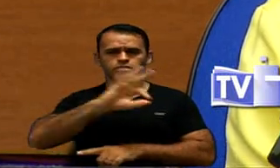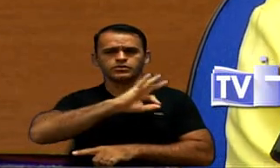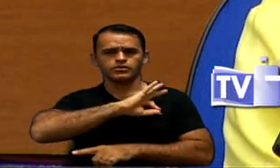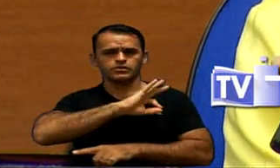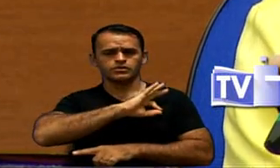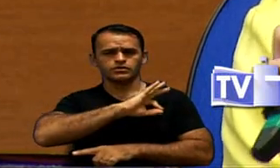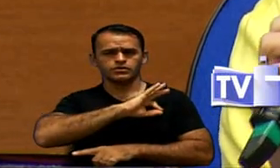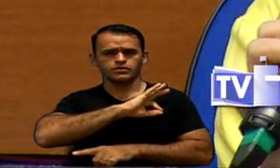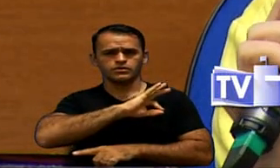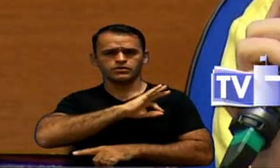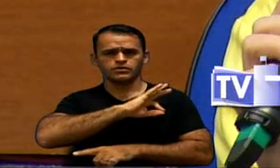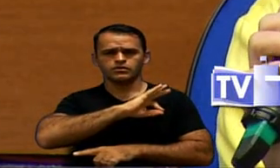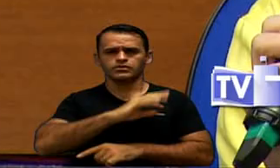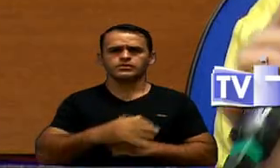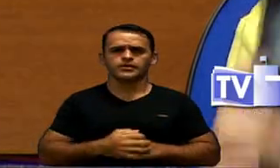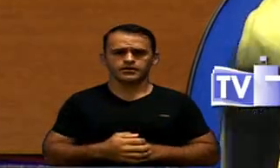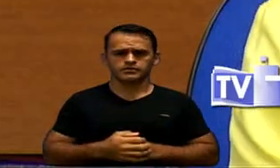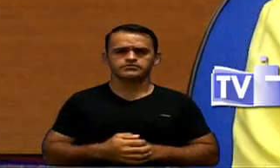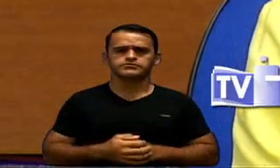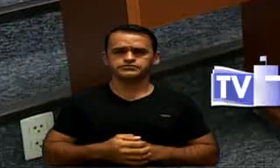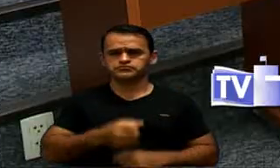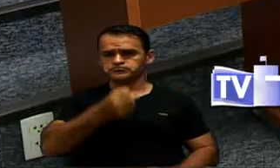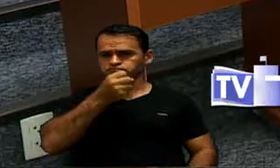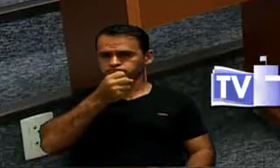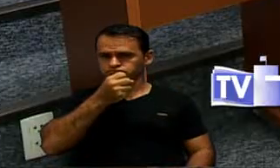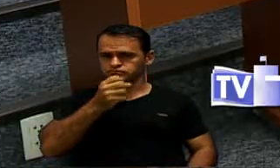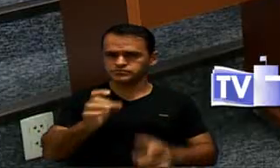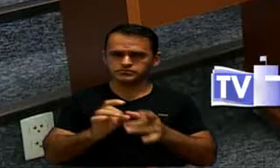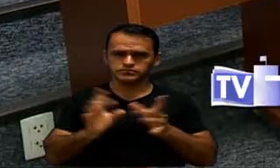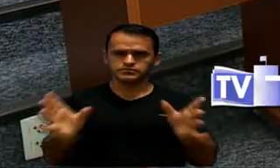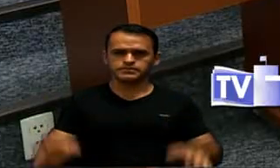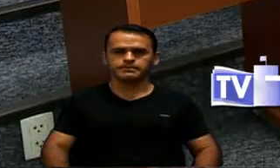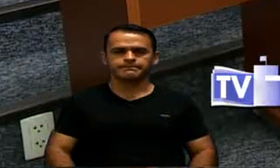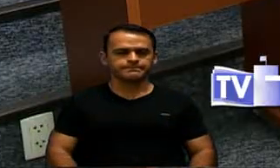de Sorocaba. Está aberto, Anderson.